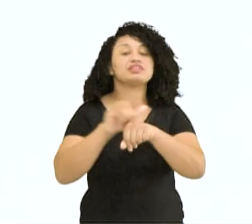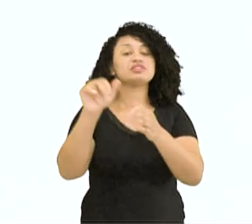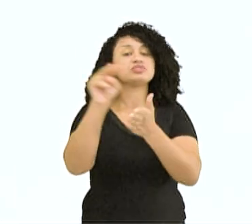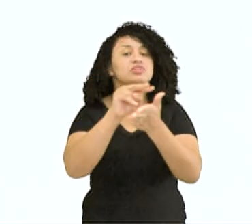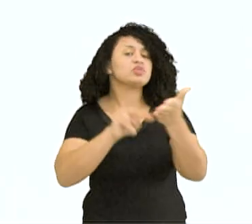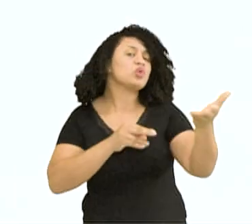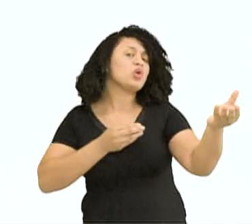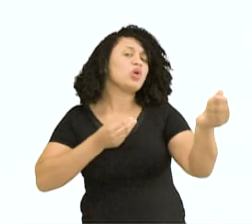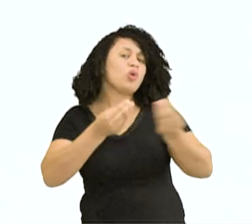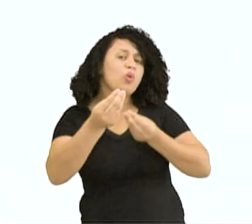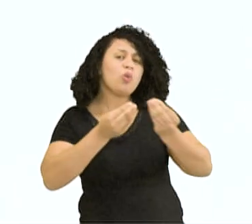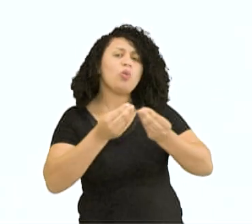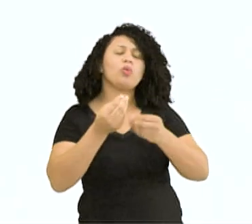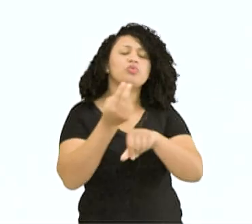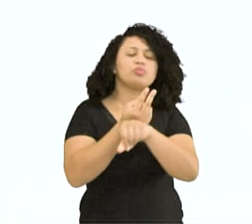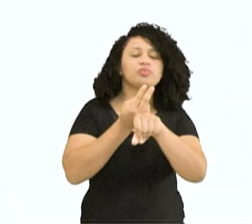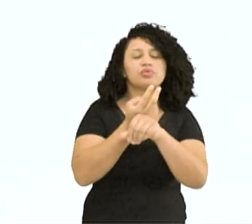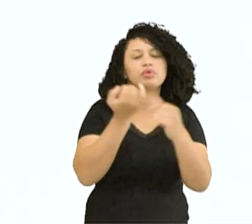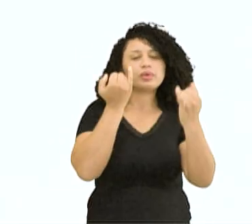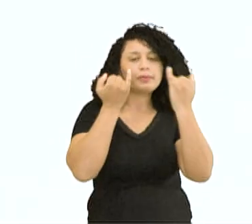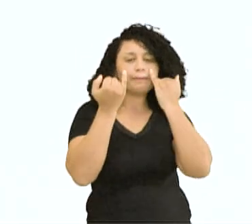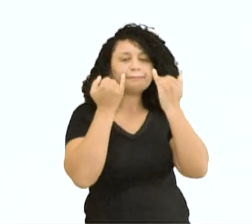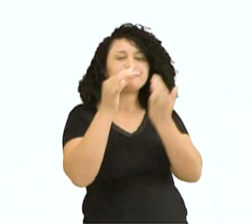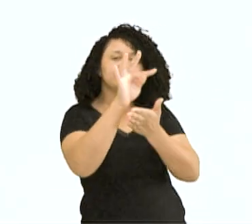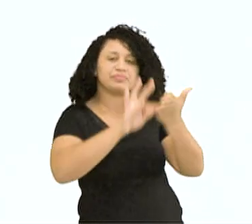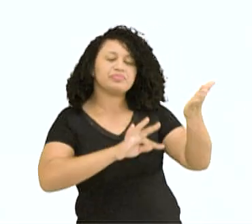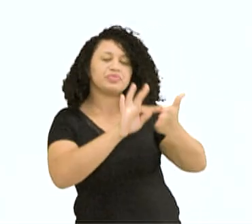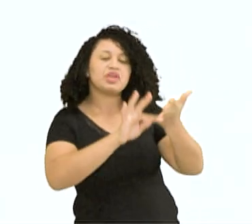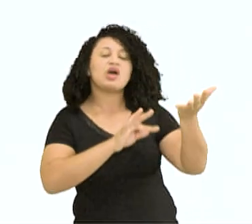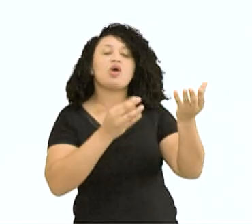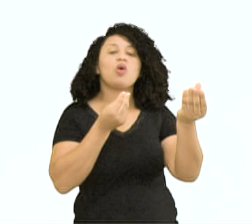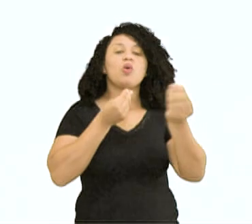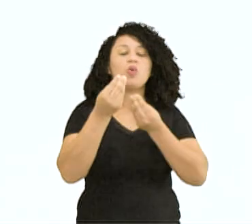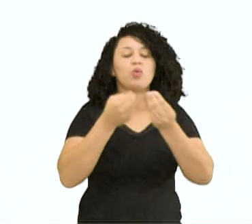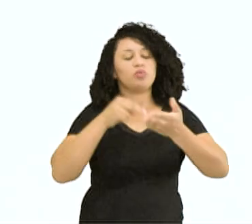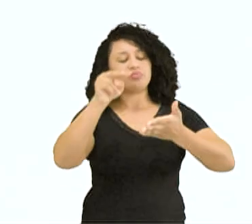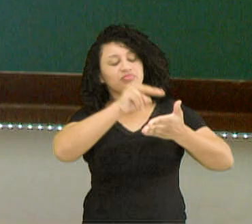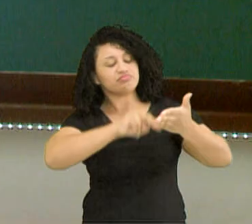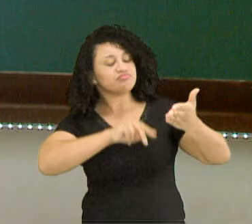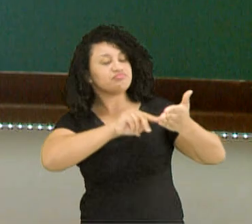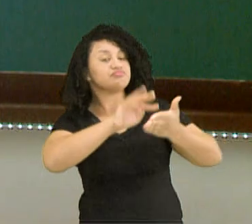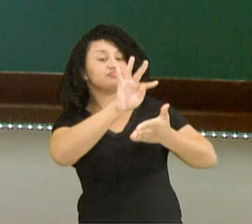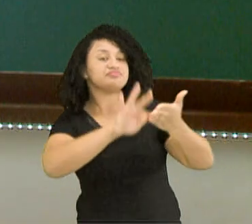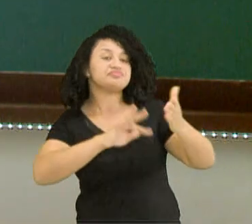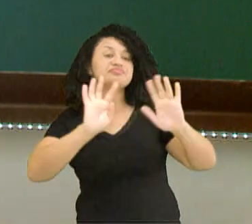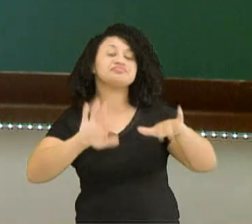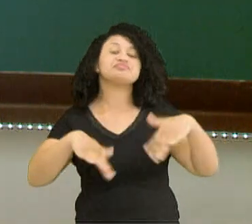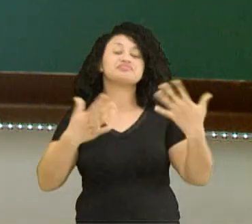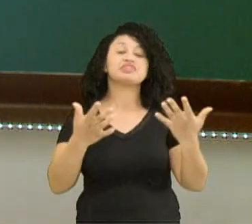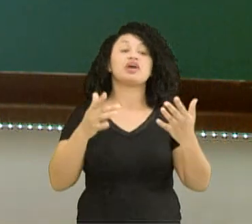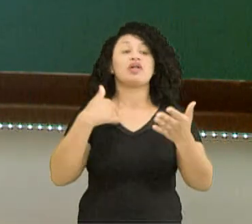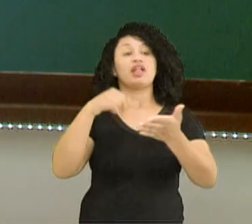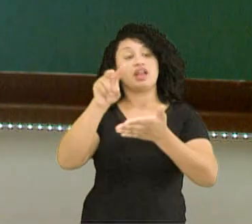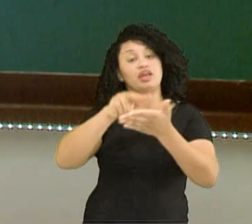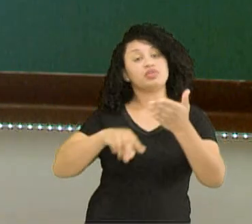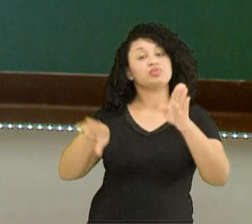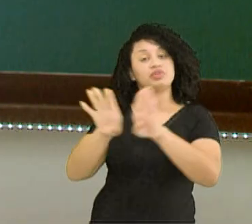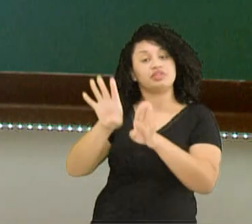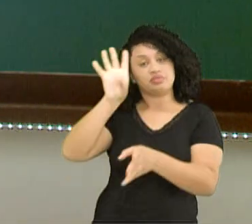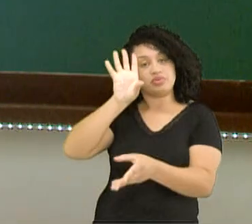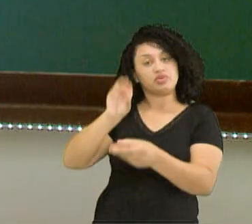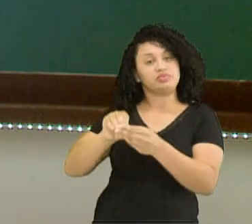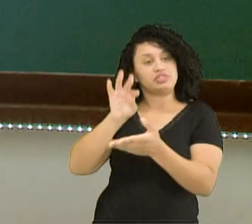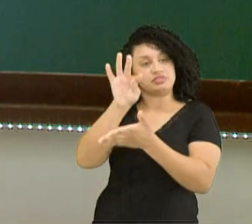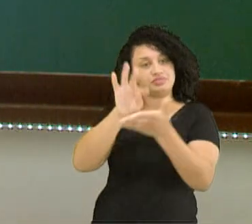leitura. Como é que a gente vai procurar as informações num texto? Como é que a gente vai ler esse texto? E, então, faremos a leitura e a interpretação.